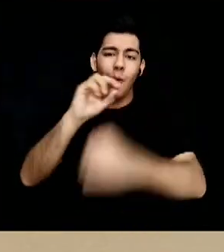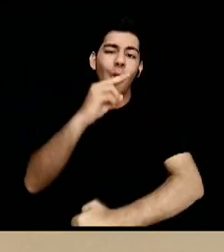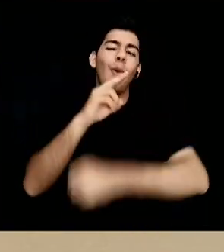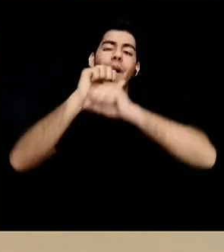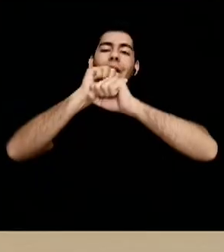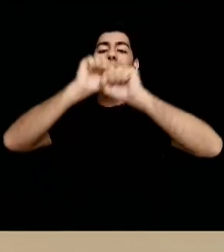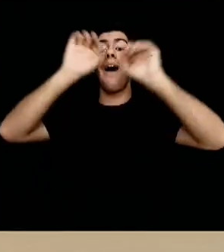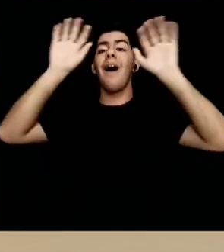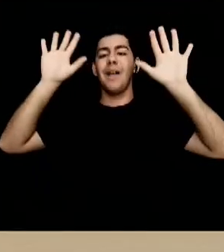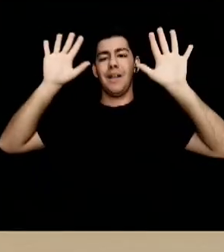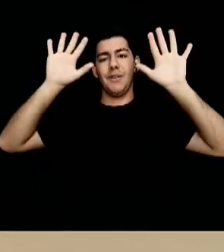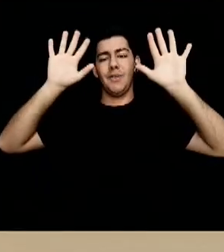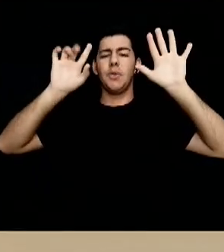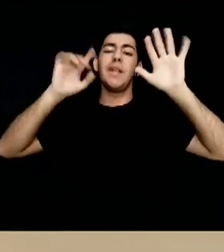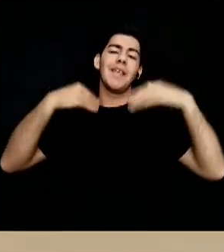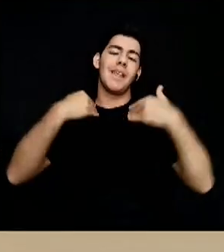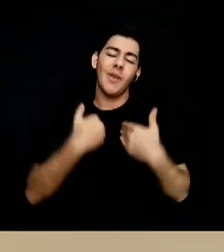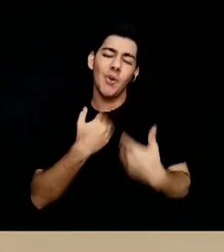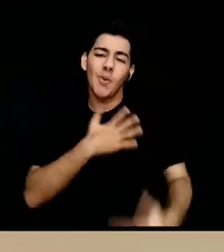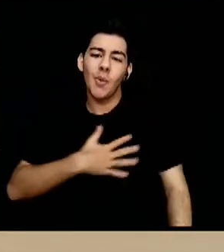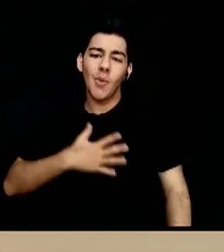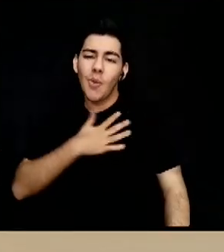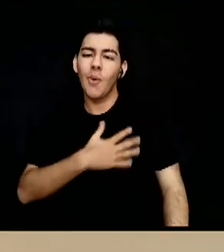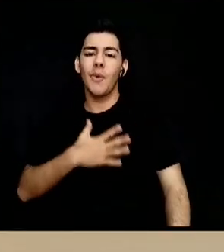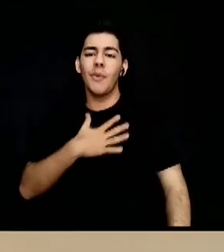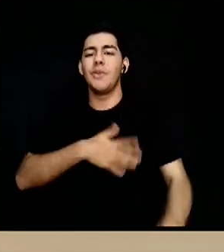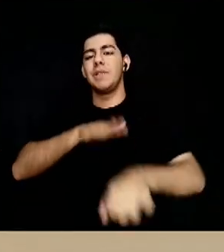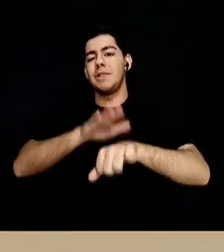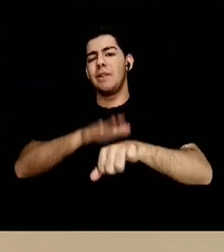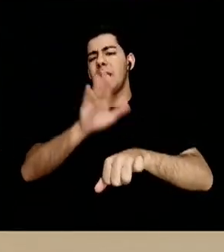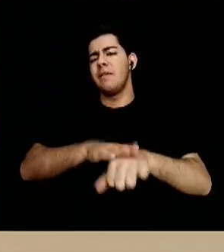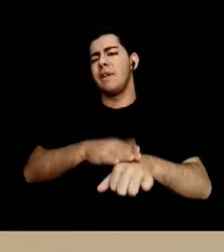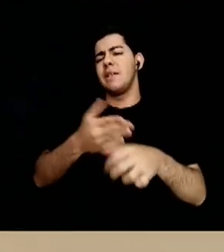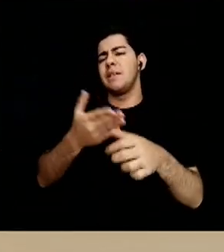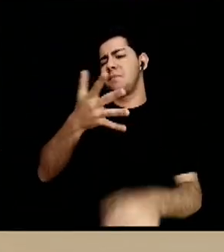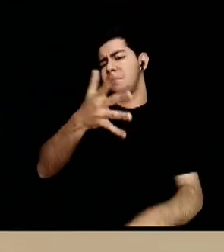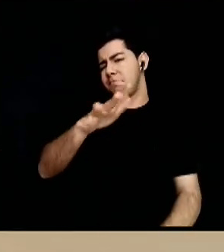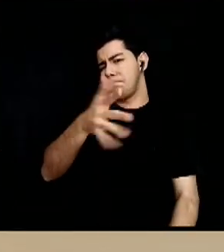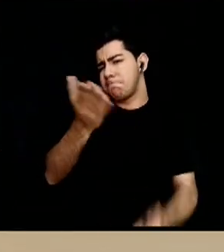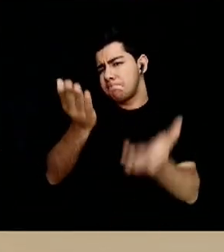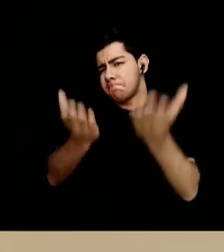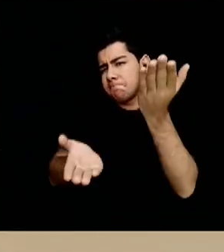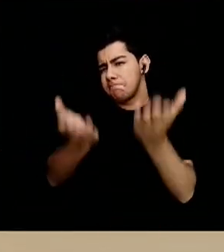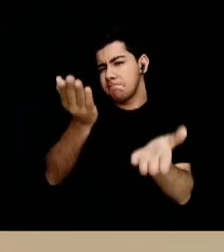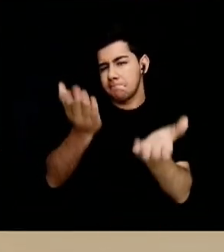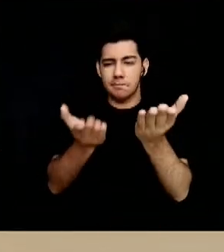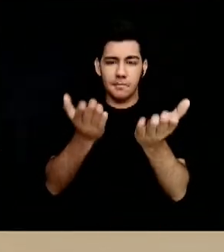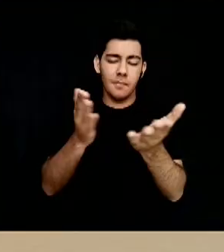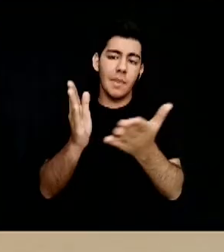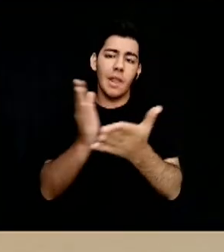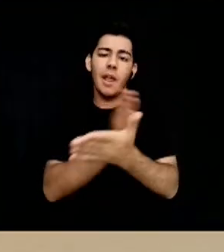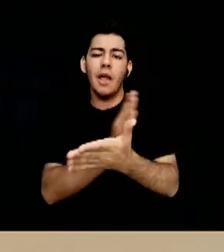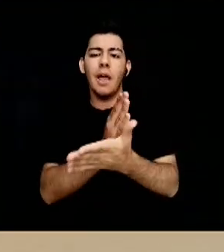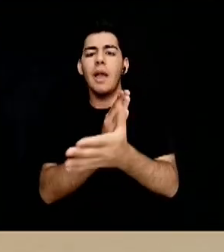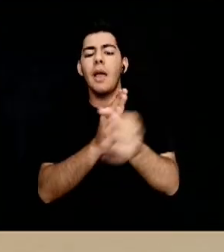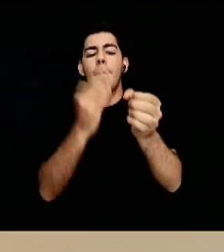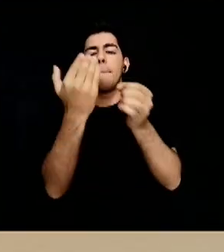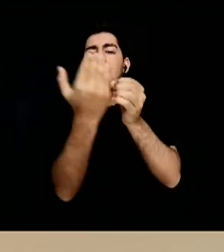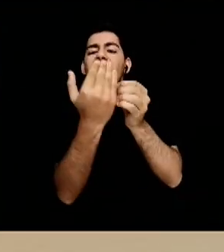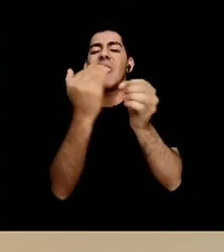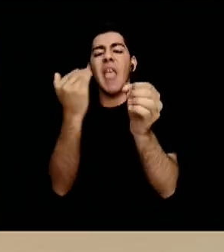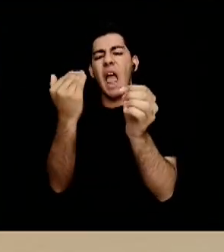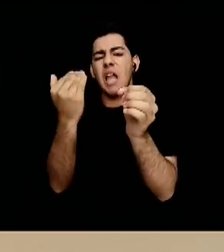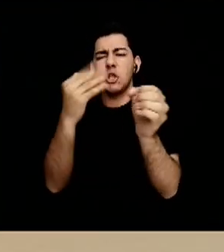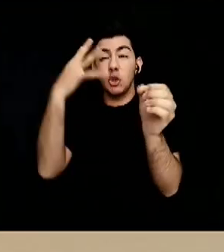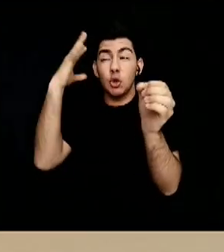interessante deixar ele mesclado. Alguns mais escuros, outros mais claros. Dá uma harmonia melhor, né,